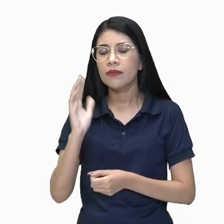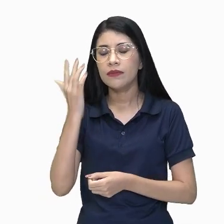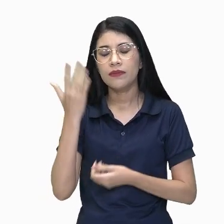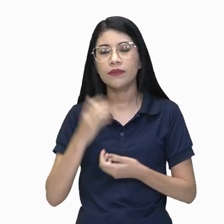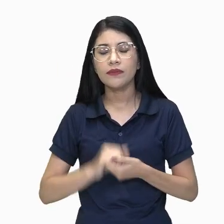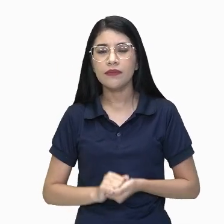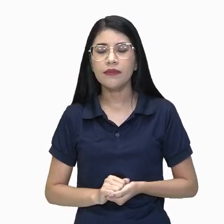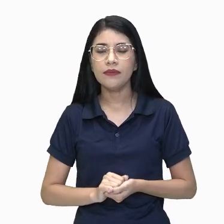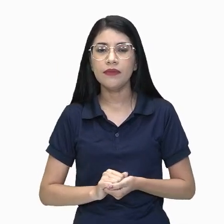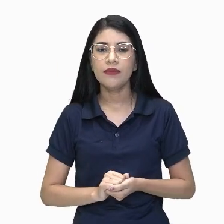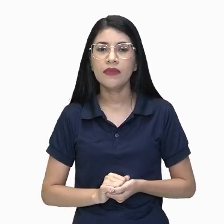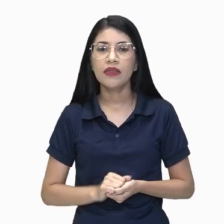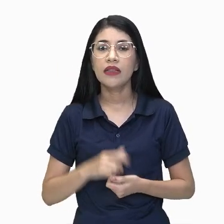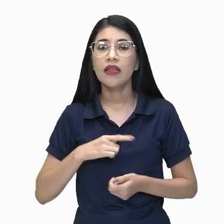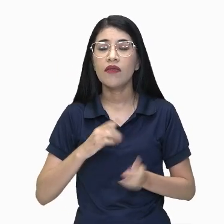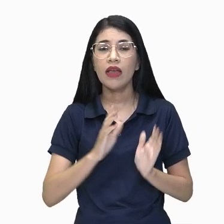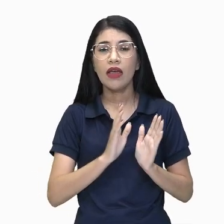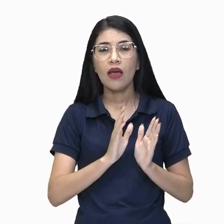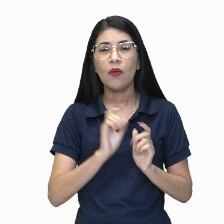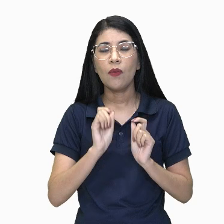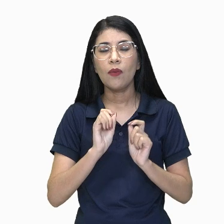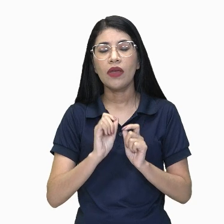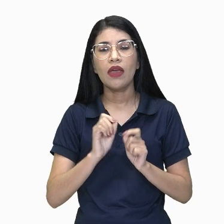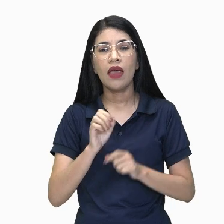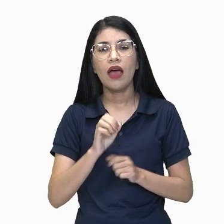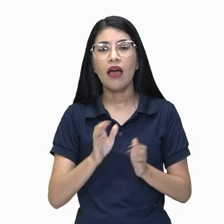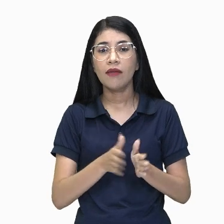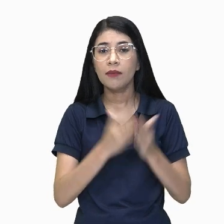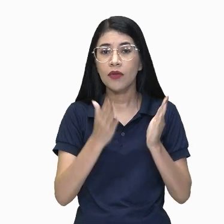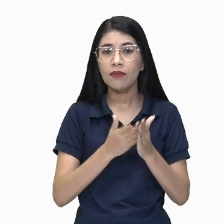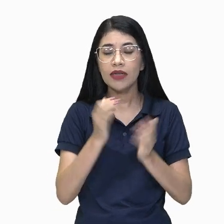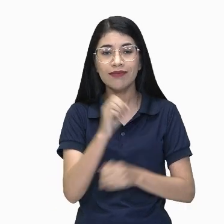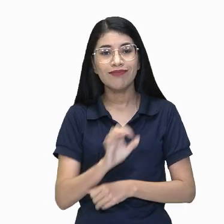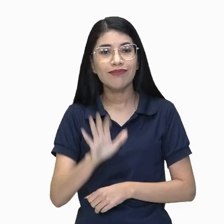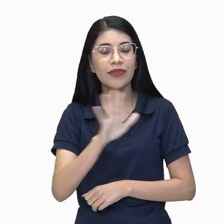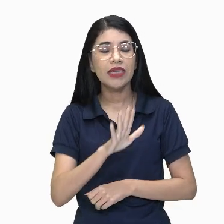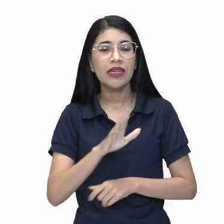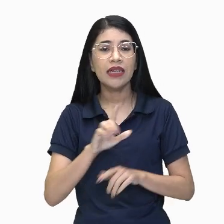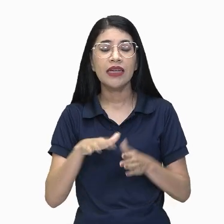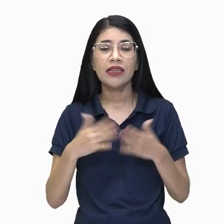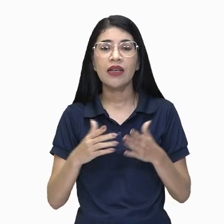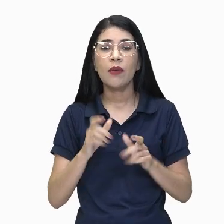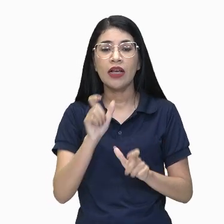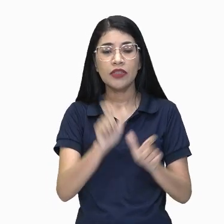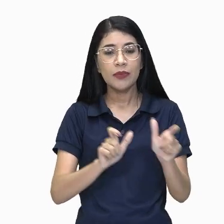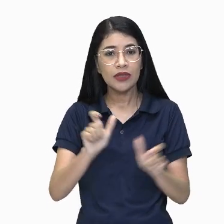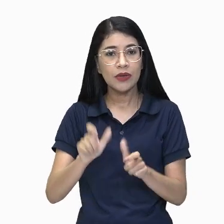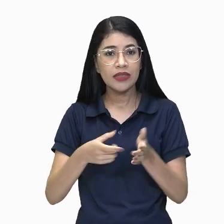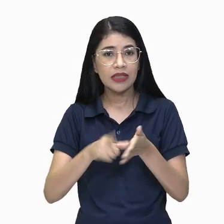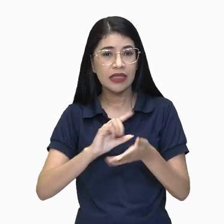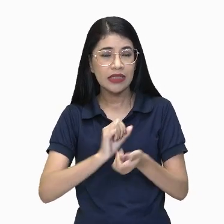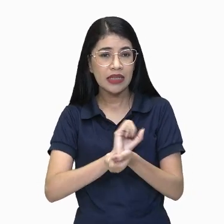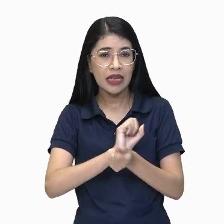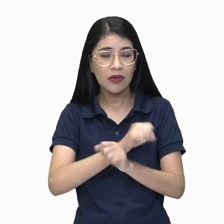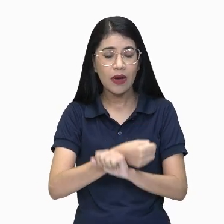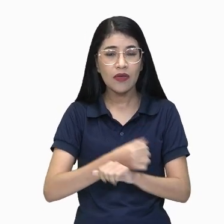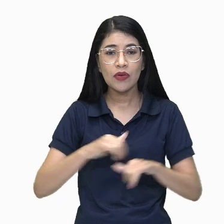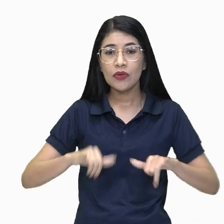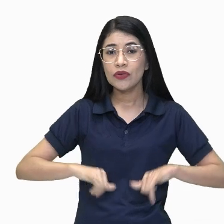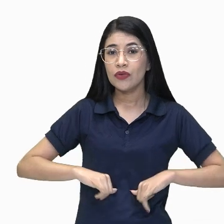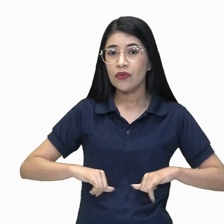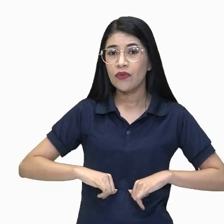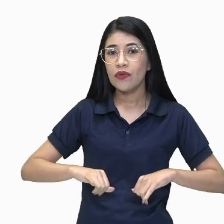acontecer esse processo de pobreza generalizada. Então, muitos ex-escravizados, enfrentaram